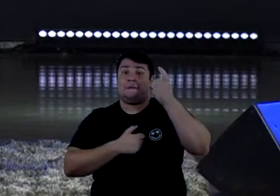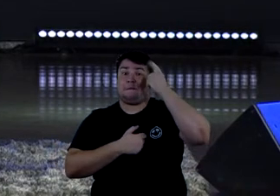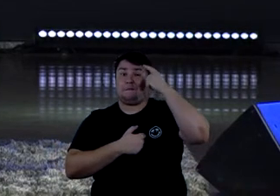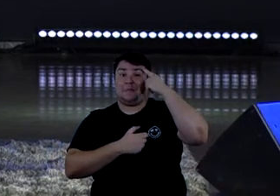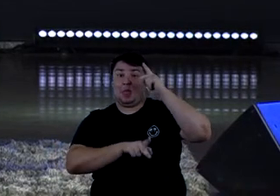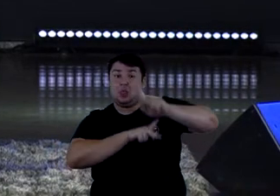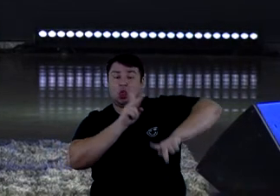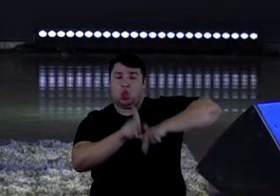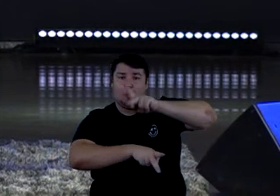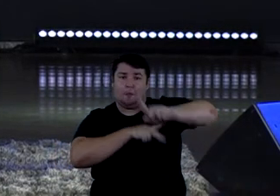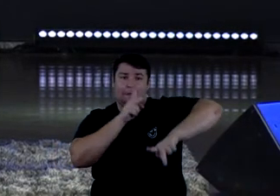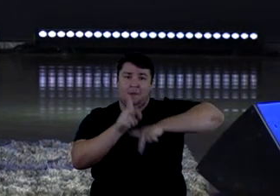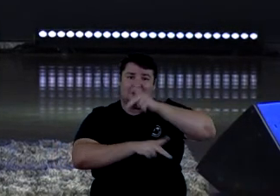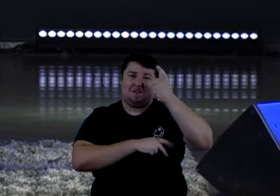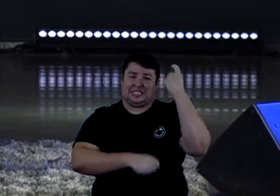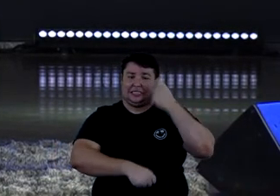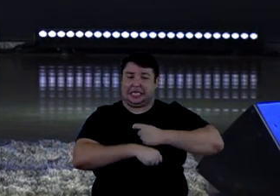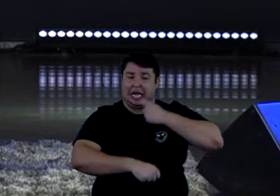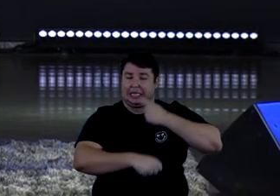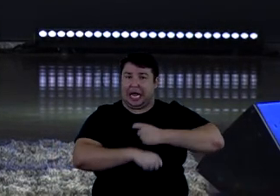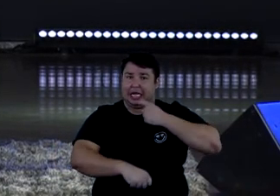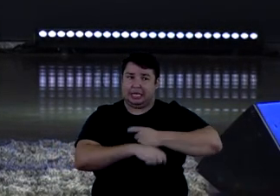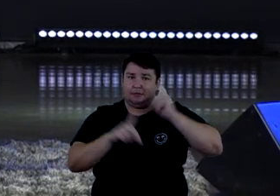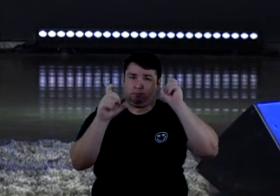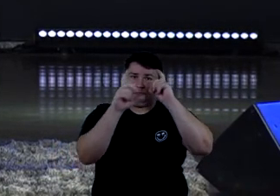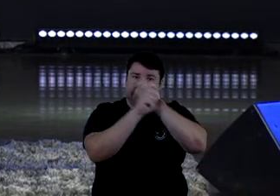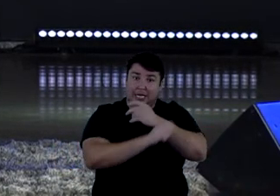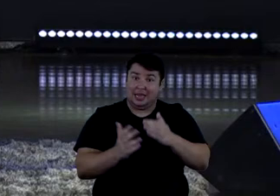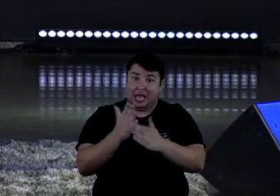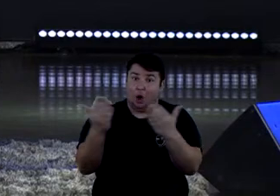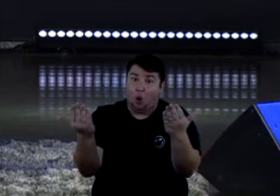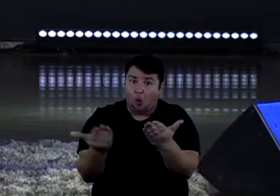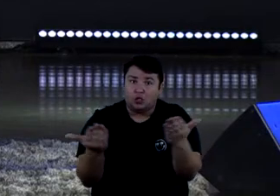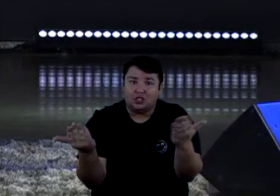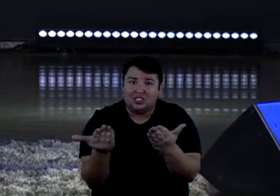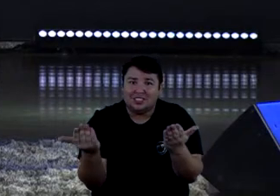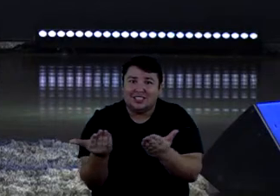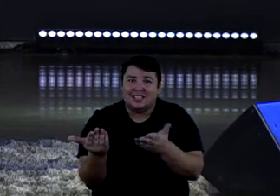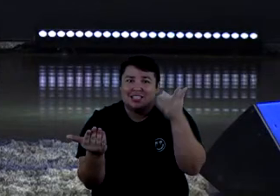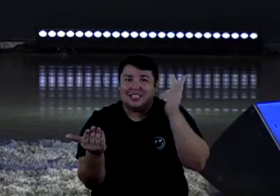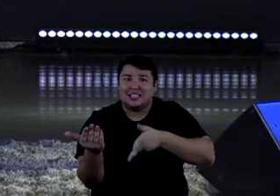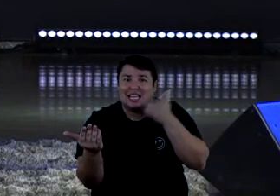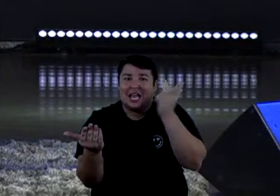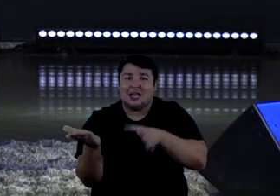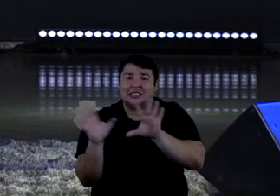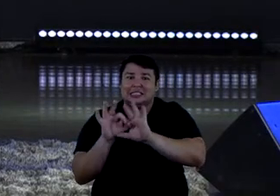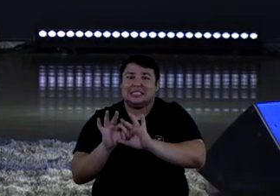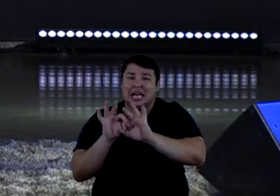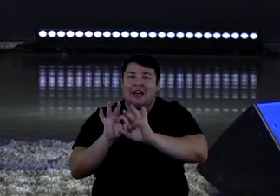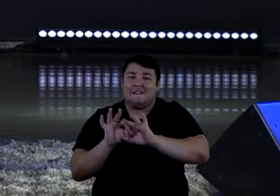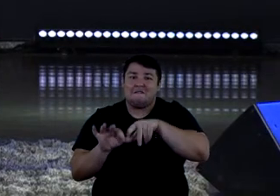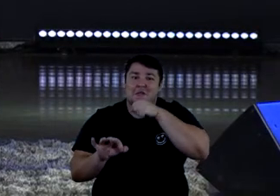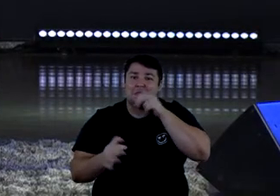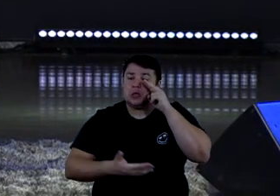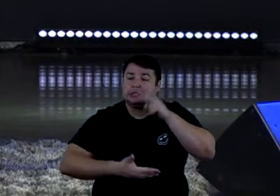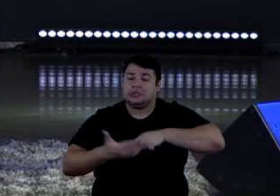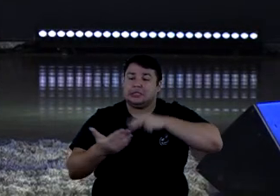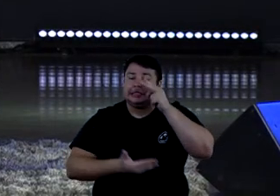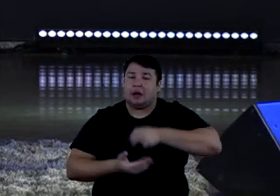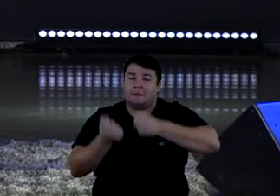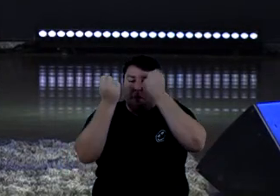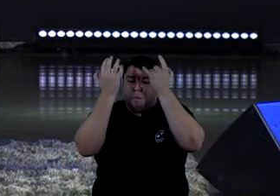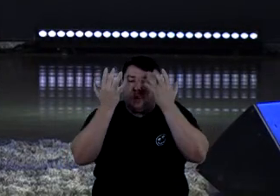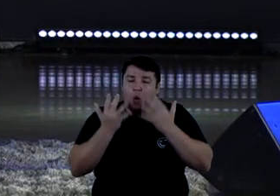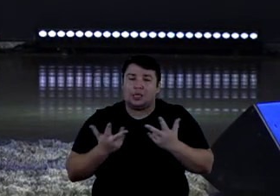do povo estava endurecida. E até hoje, toda vez que a antiga aliança é lida, o mesmo véu lhes cobre